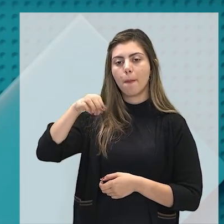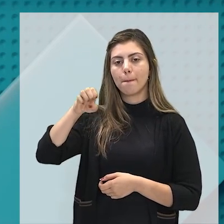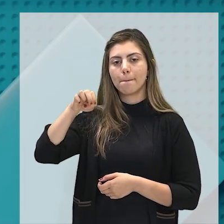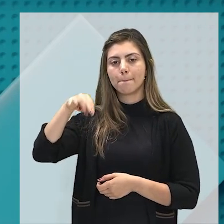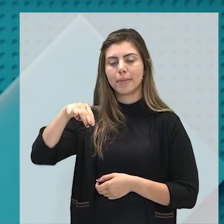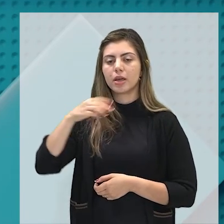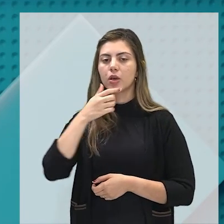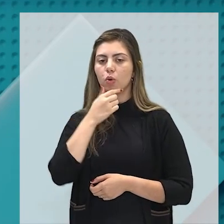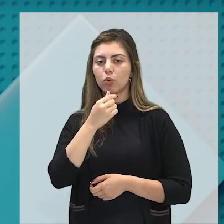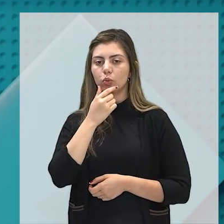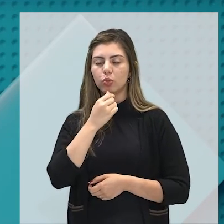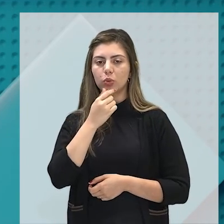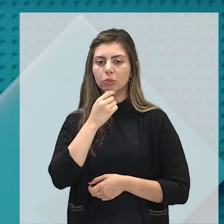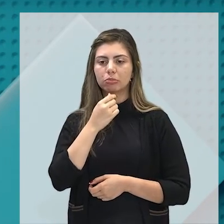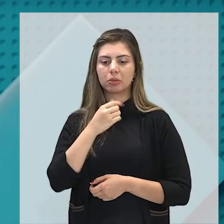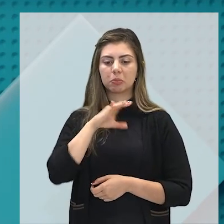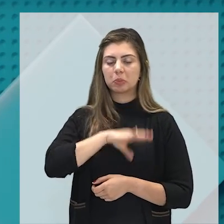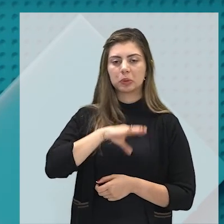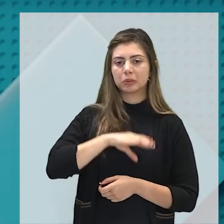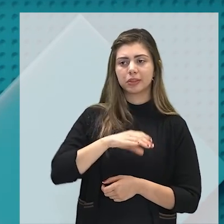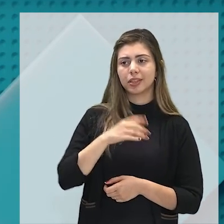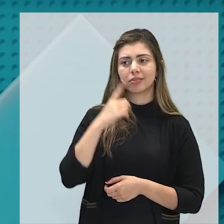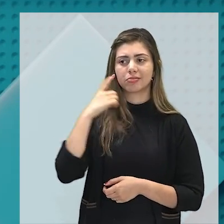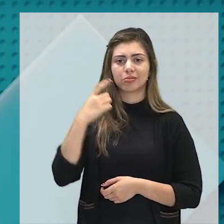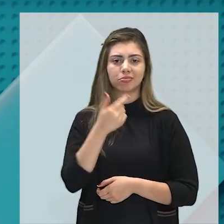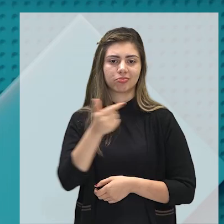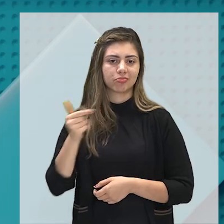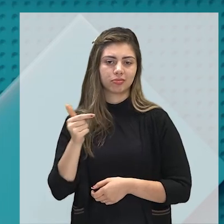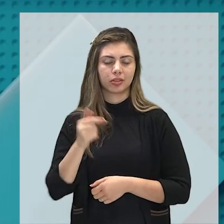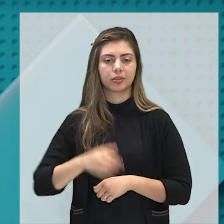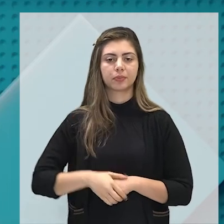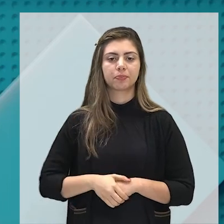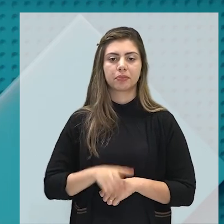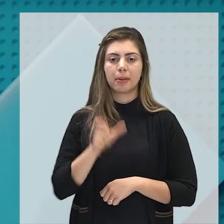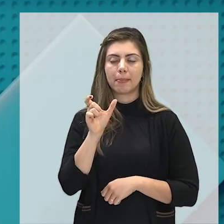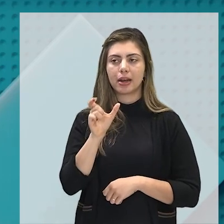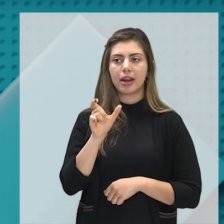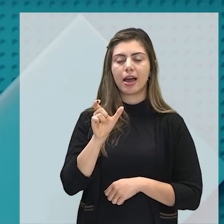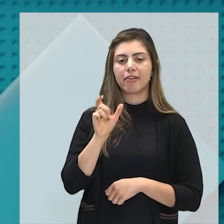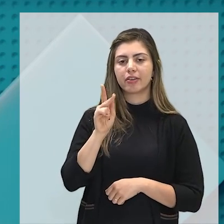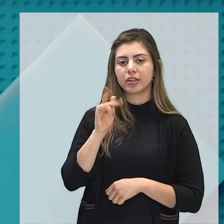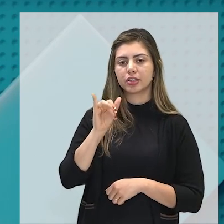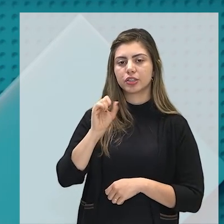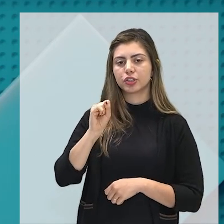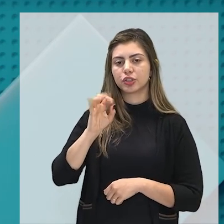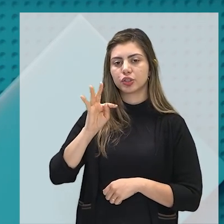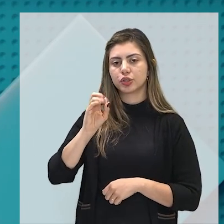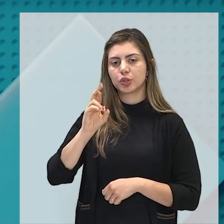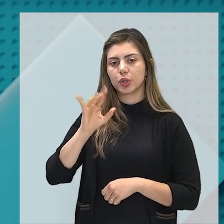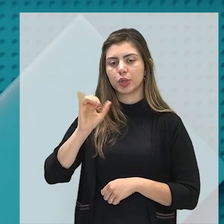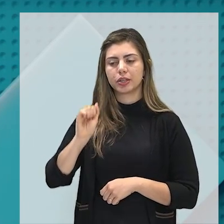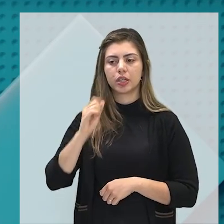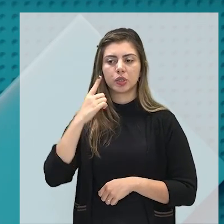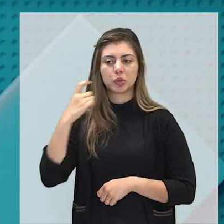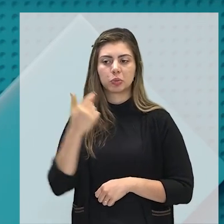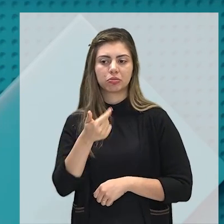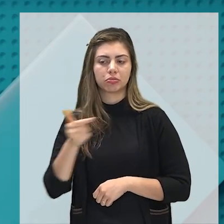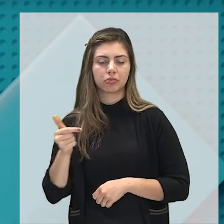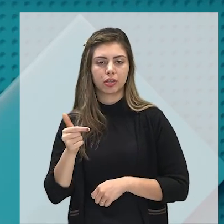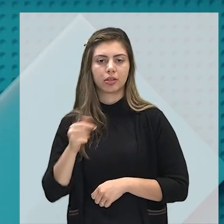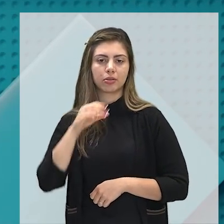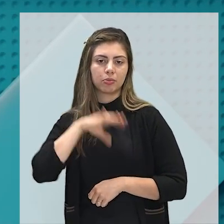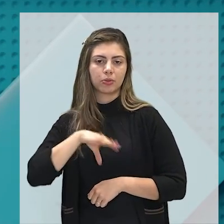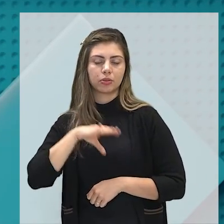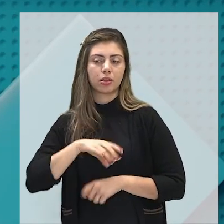tem, em língua portuguesa, não tem som. A palavra história, por exemplo, em língua portuguesa, não tem som,